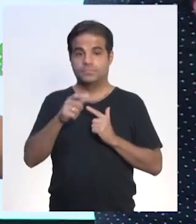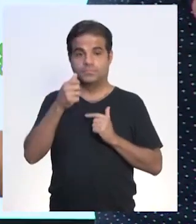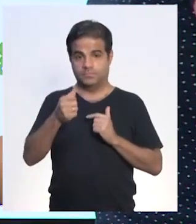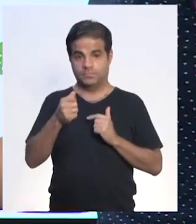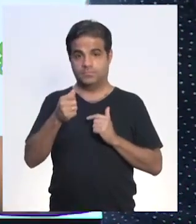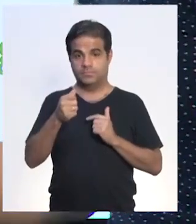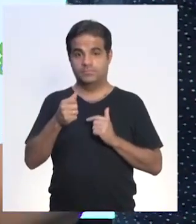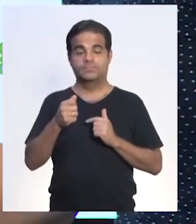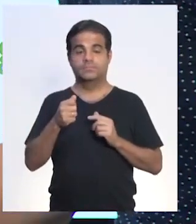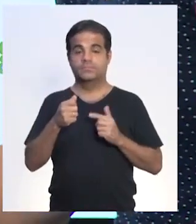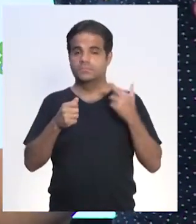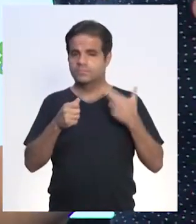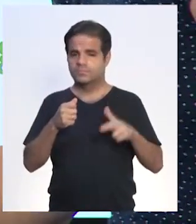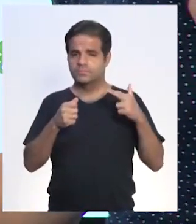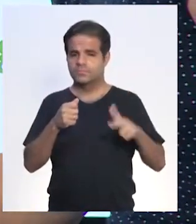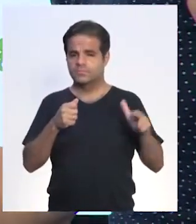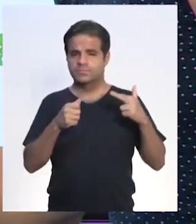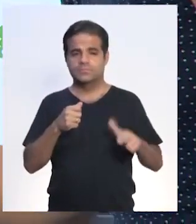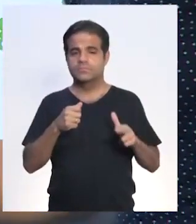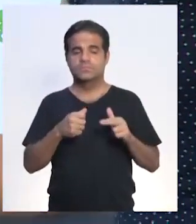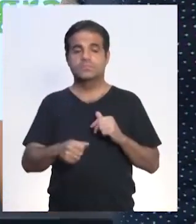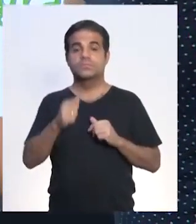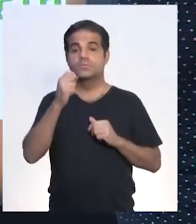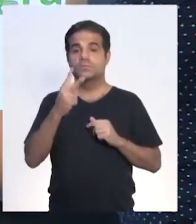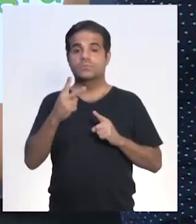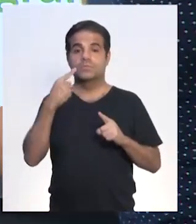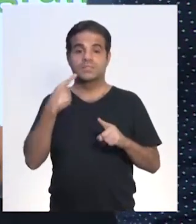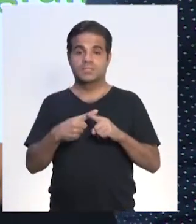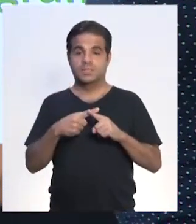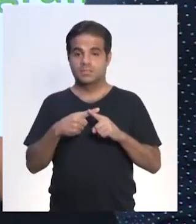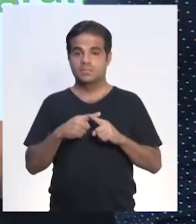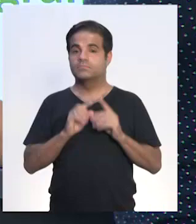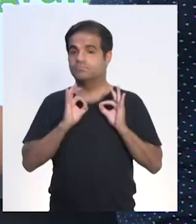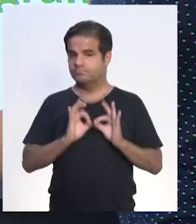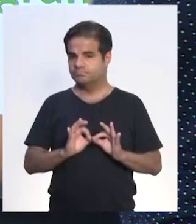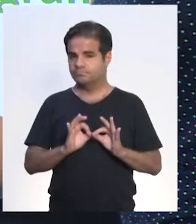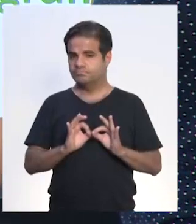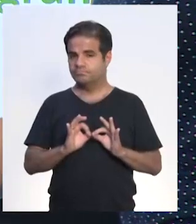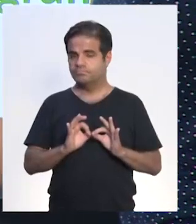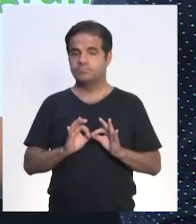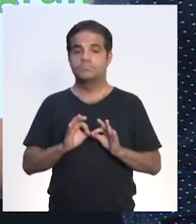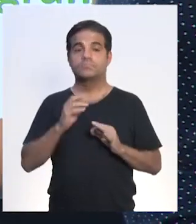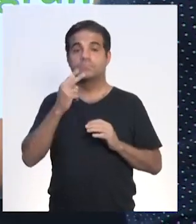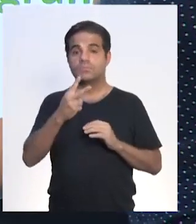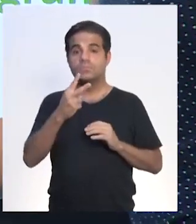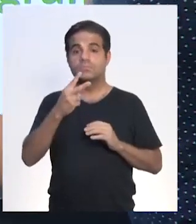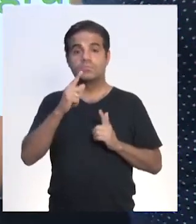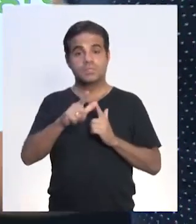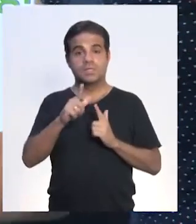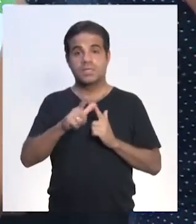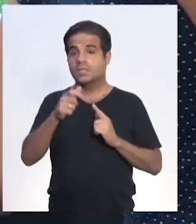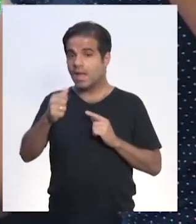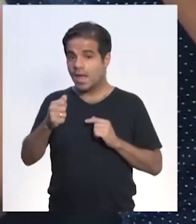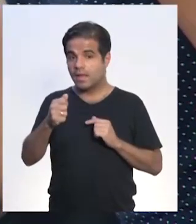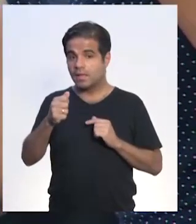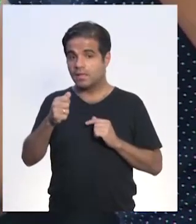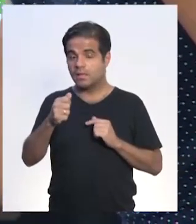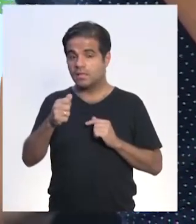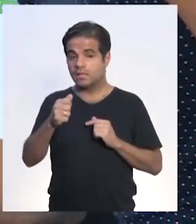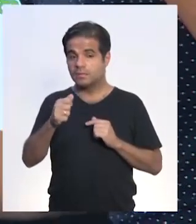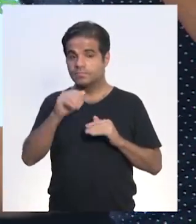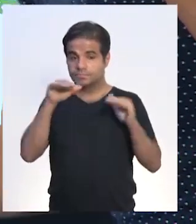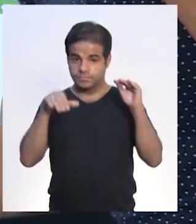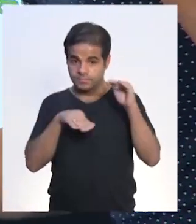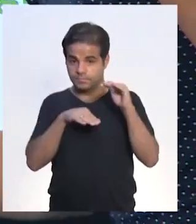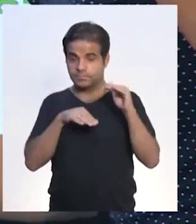A está sendo repetida 2 vezes, correto? Nós temos 2 letras As. Então,